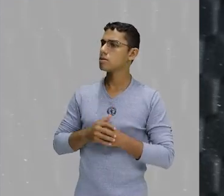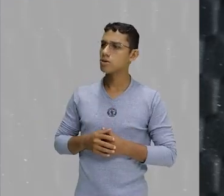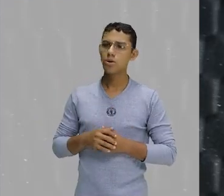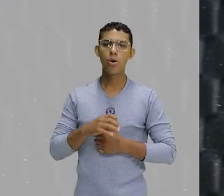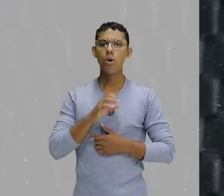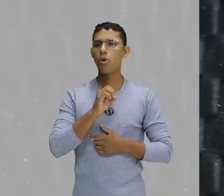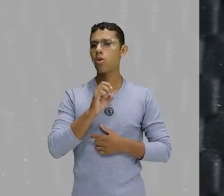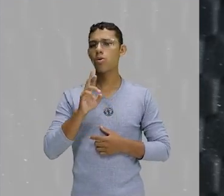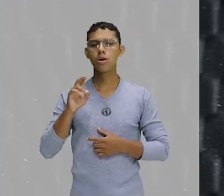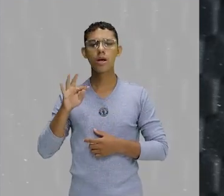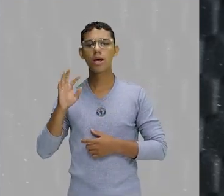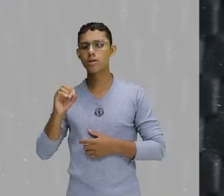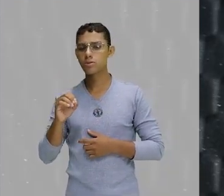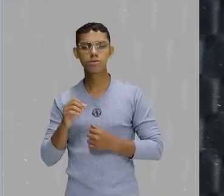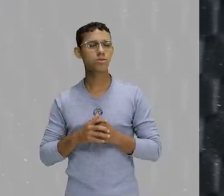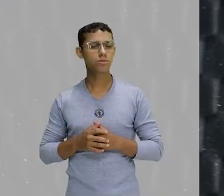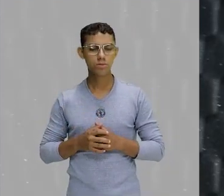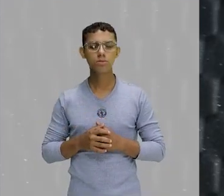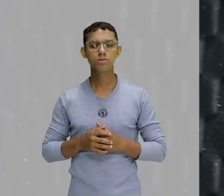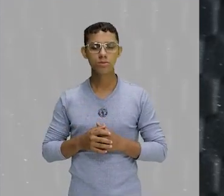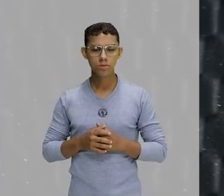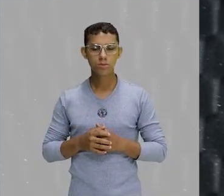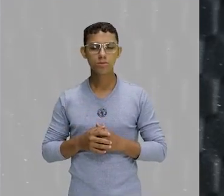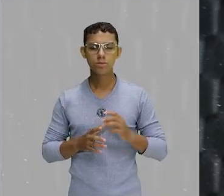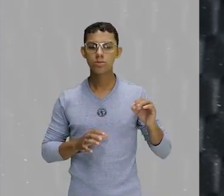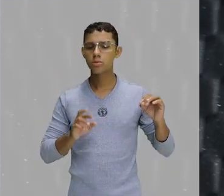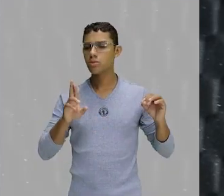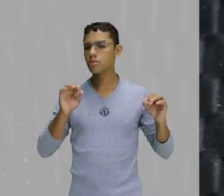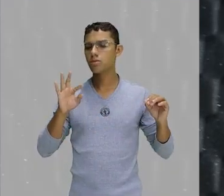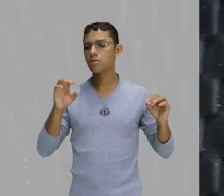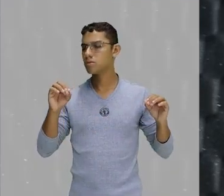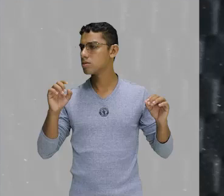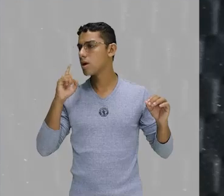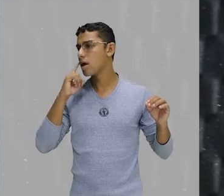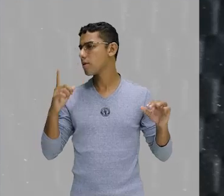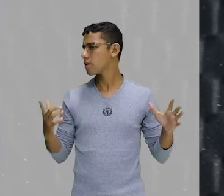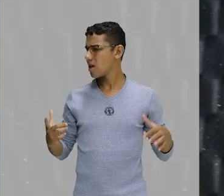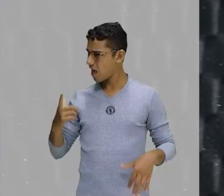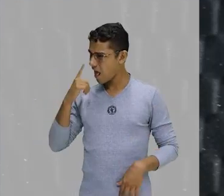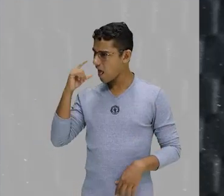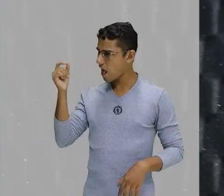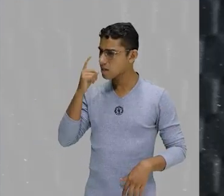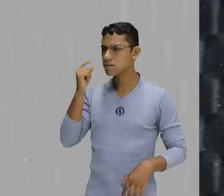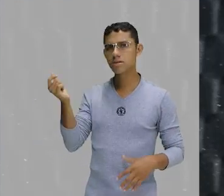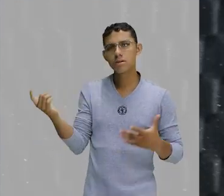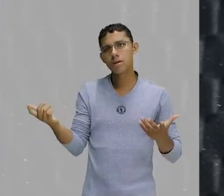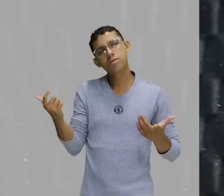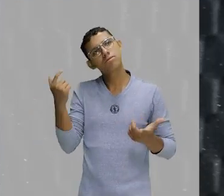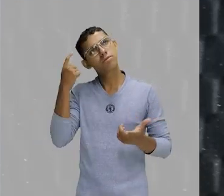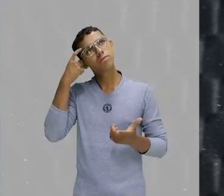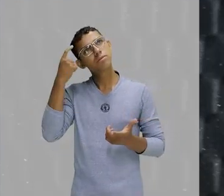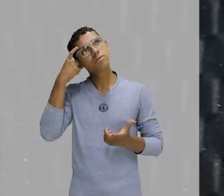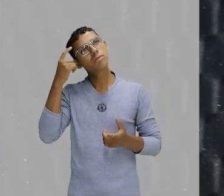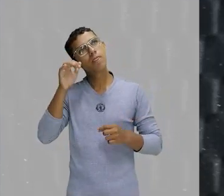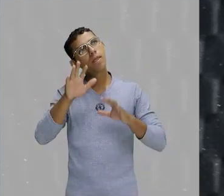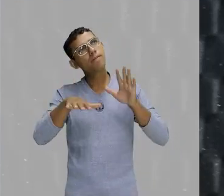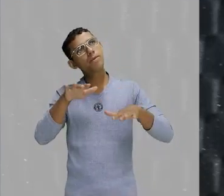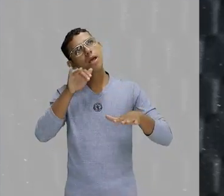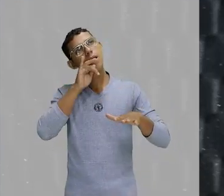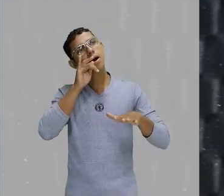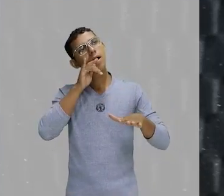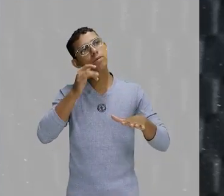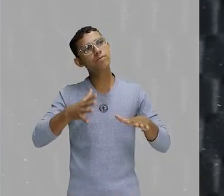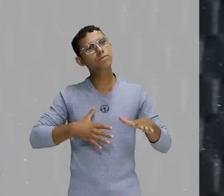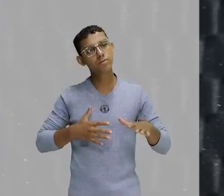rato. Quando eu comecei a estudar espanhol, a primeira vez que eu vi esse termo, gente, eu imaginei que estava se tratando daqueles